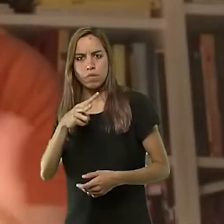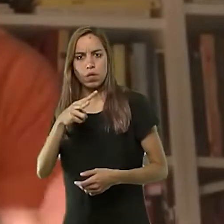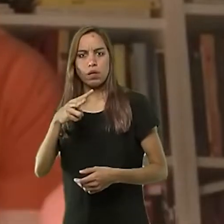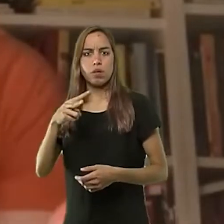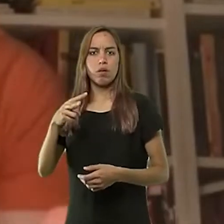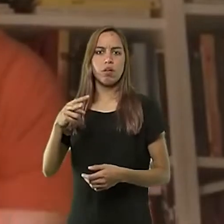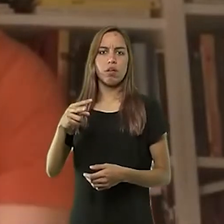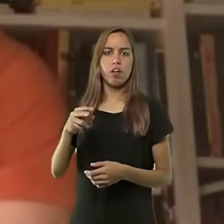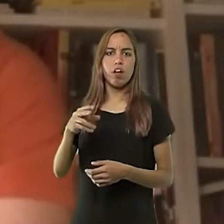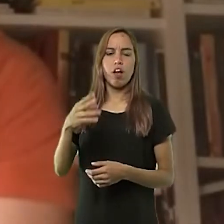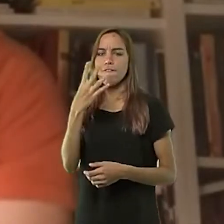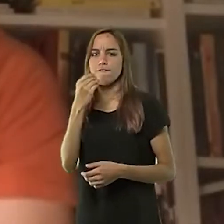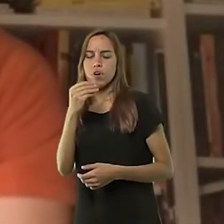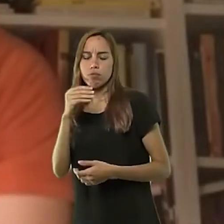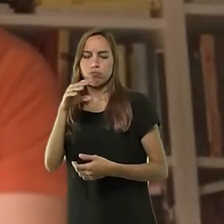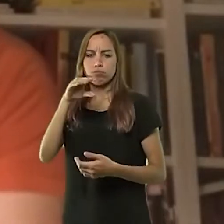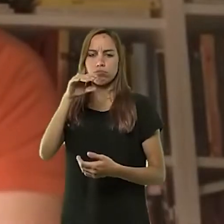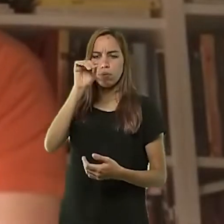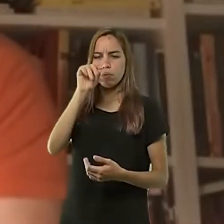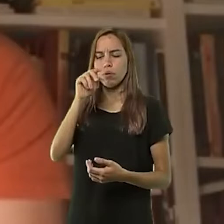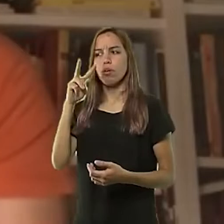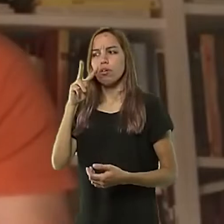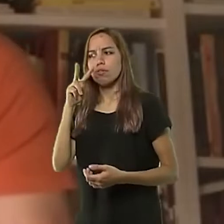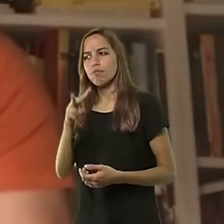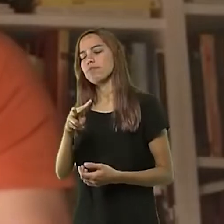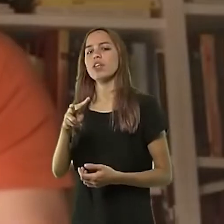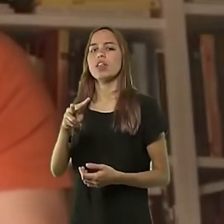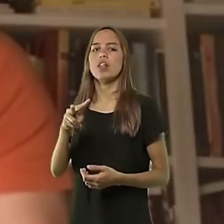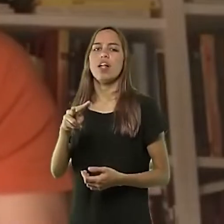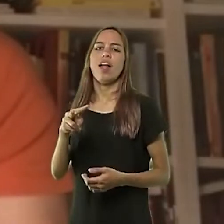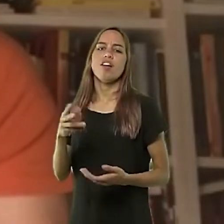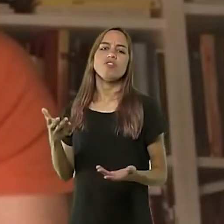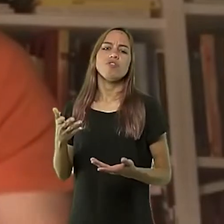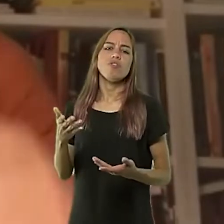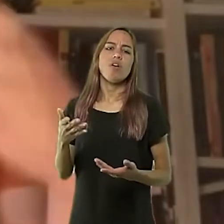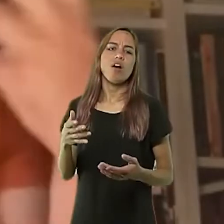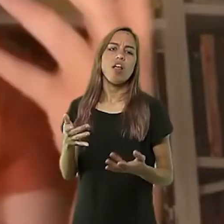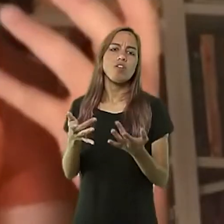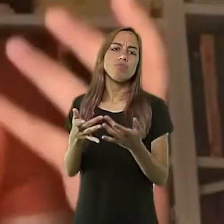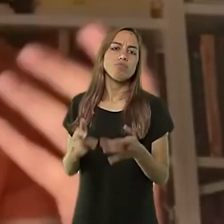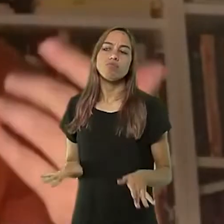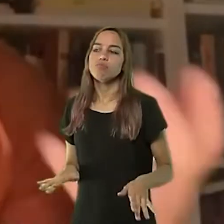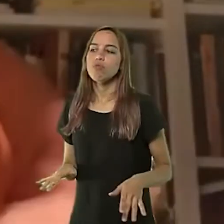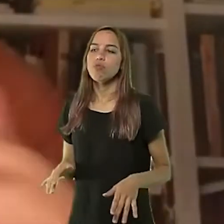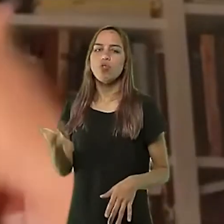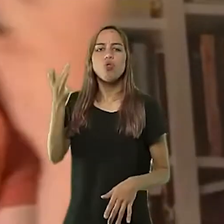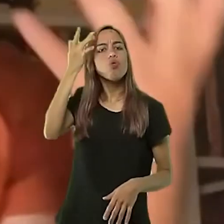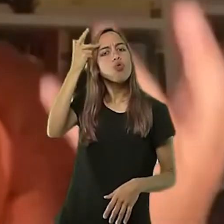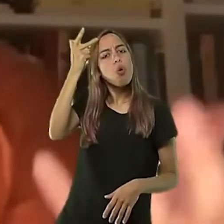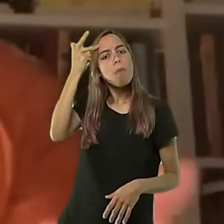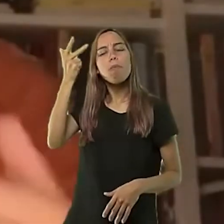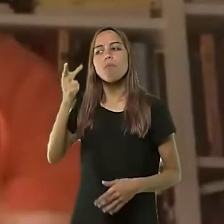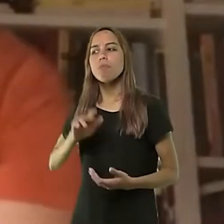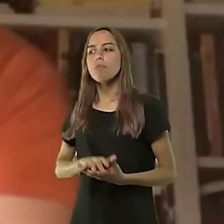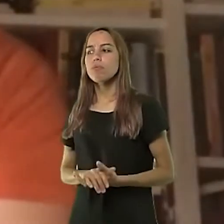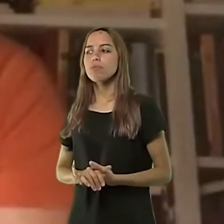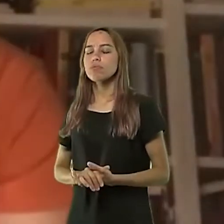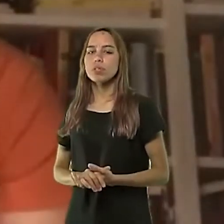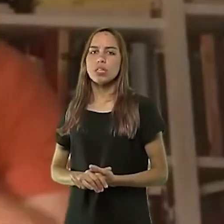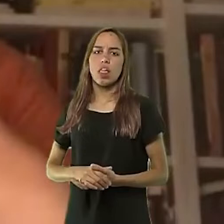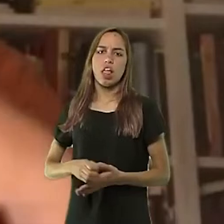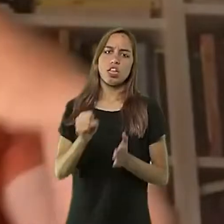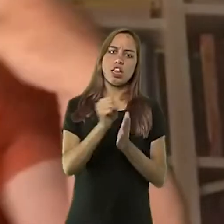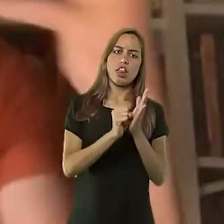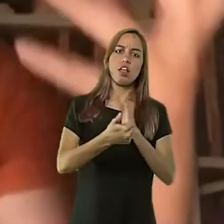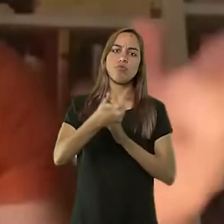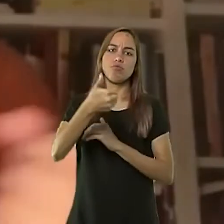uma das coisas mais comuns na nossa vida. E algumas descrições que no século XIX, por exemplo, eram necessárias,